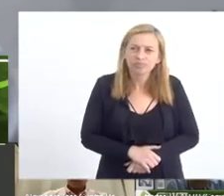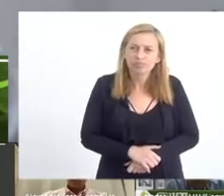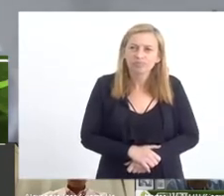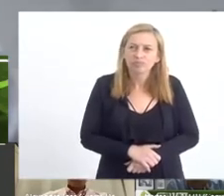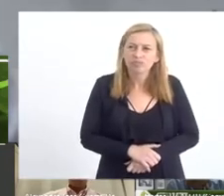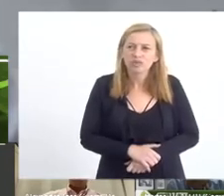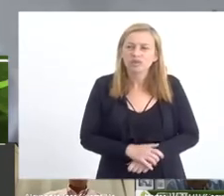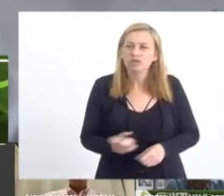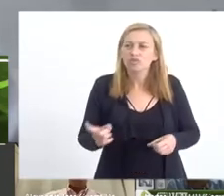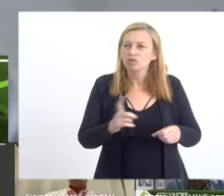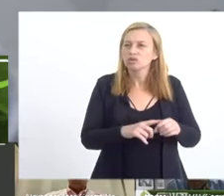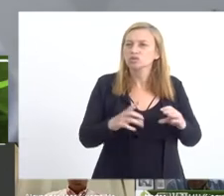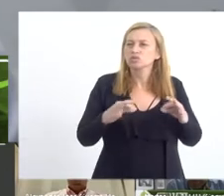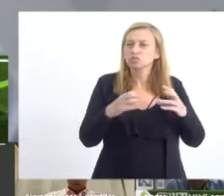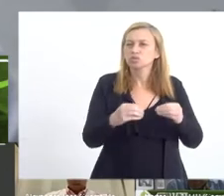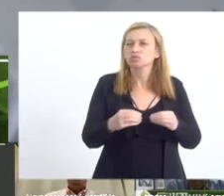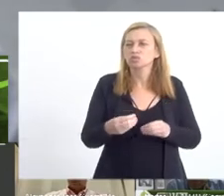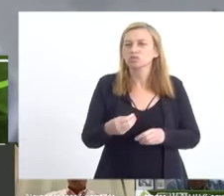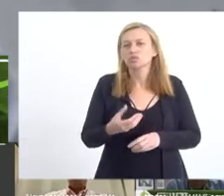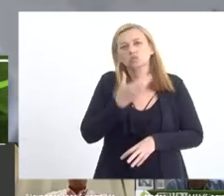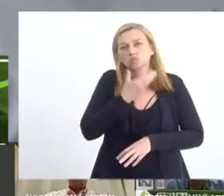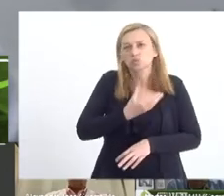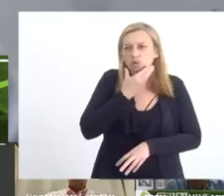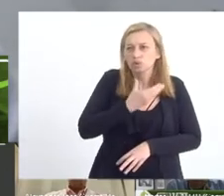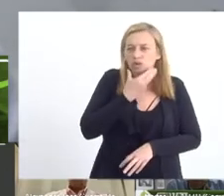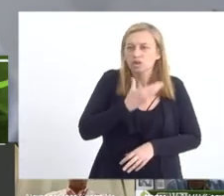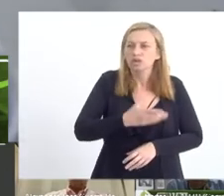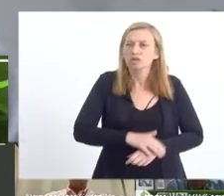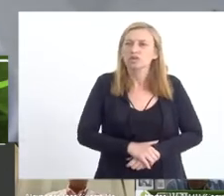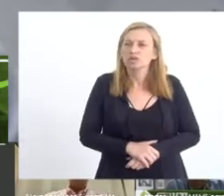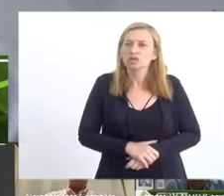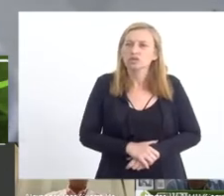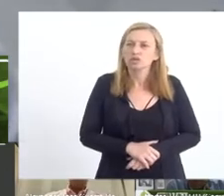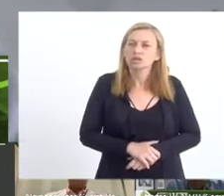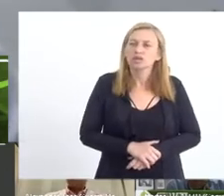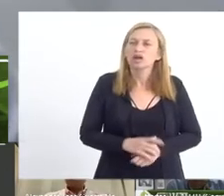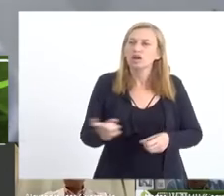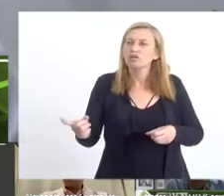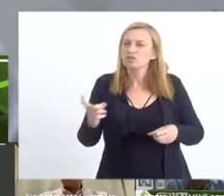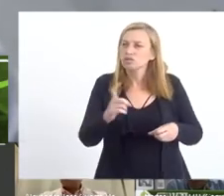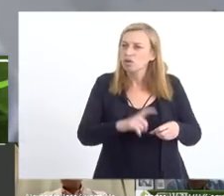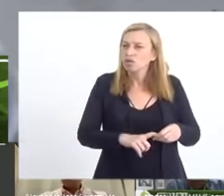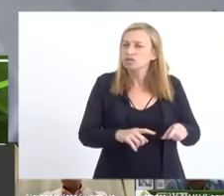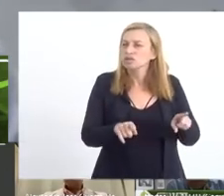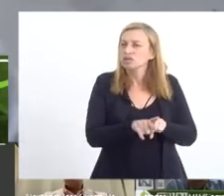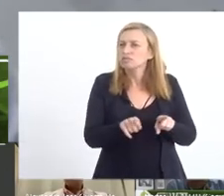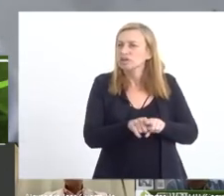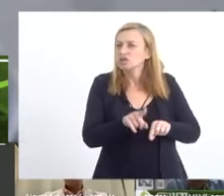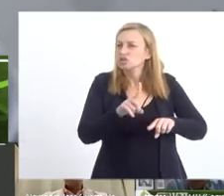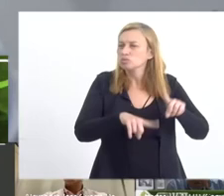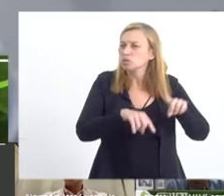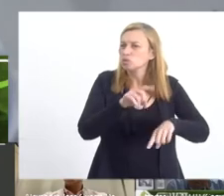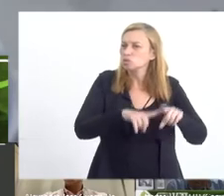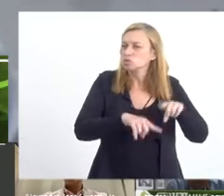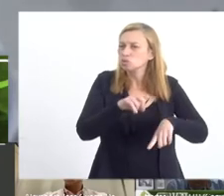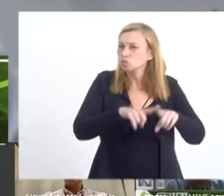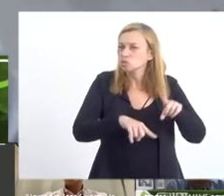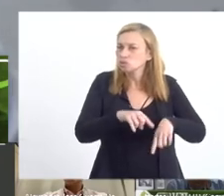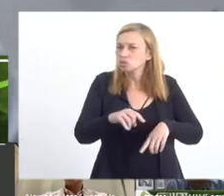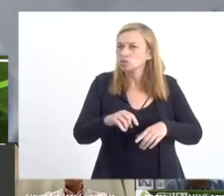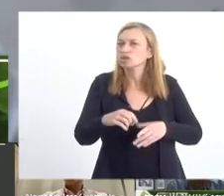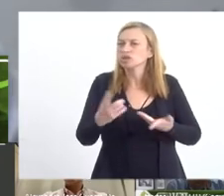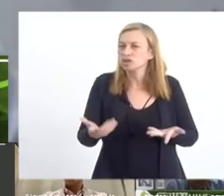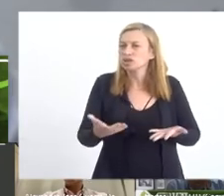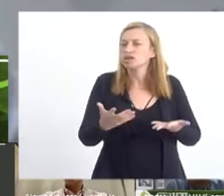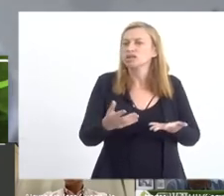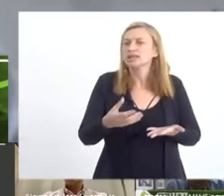da Lufthansa em dezembro, a volta da British Airways também em dezembro, a gente